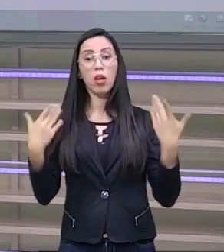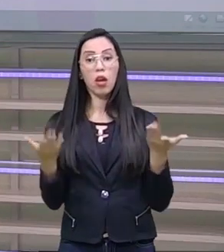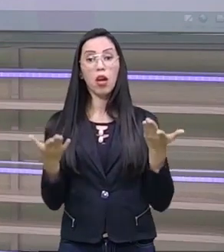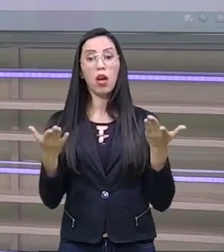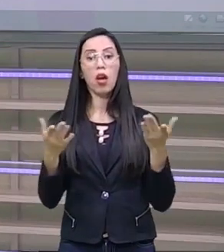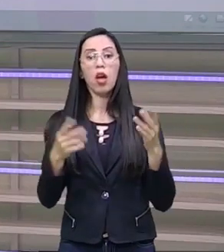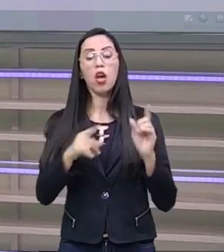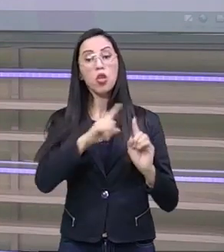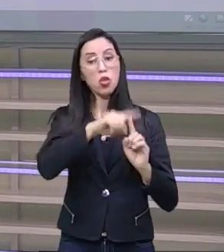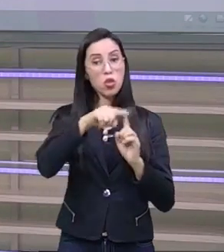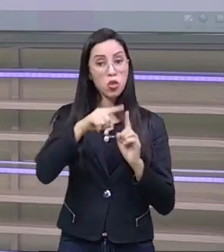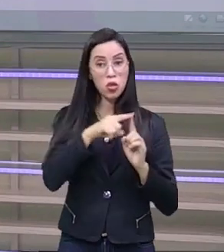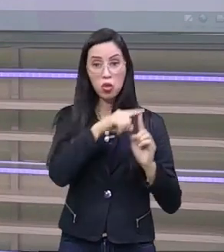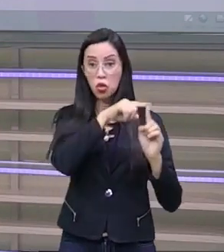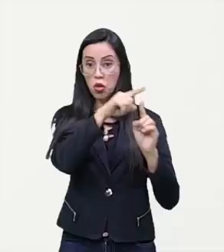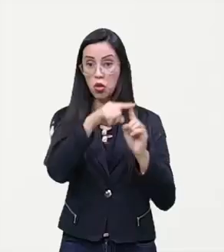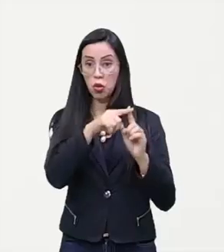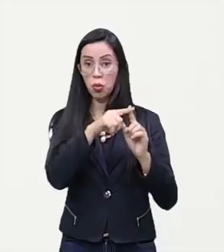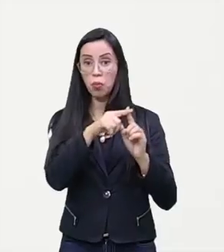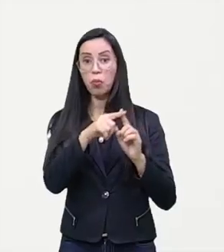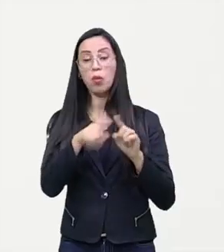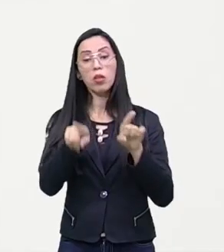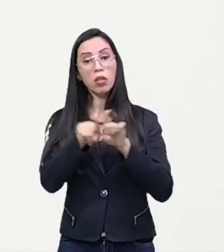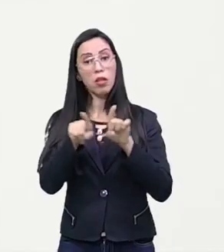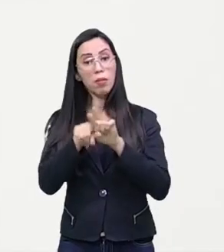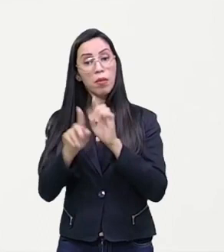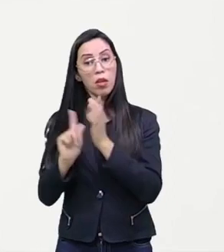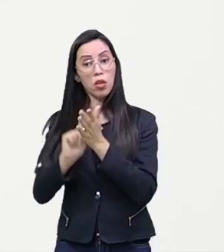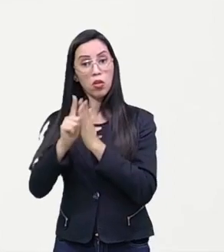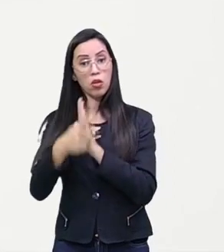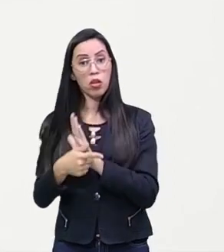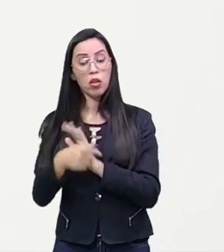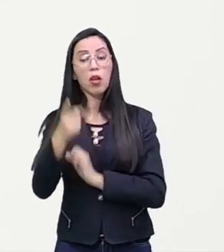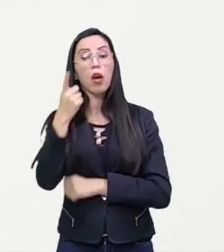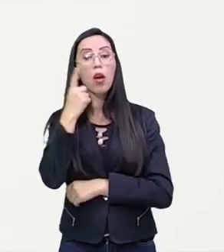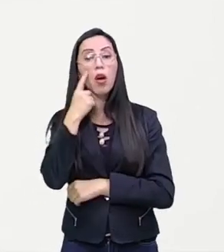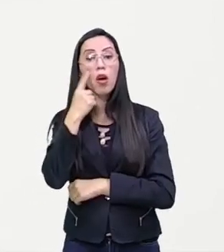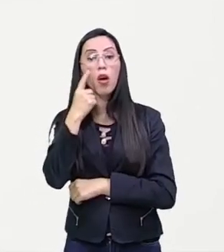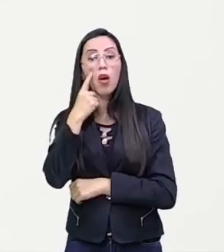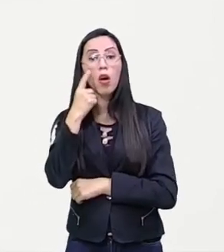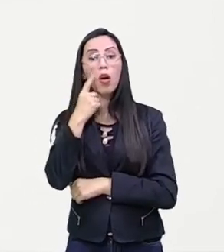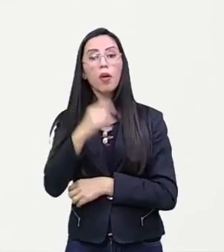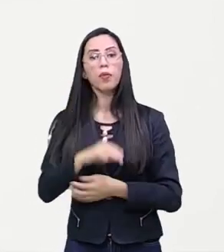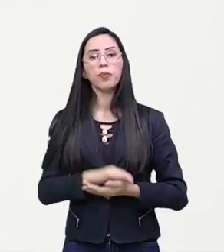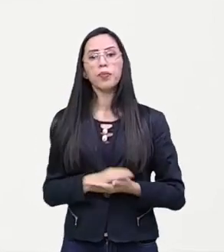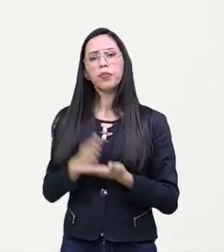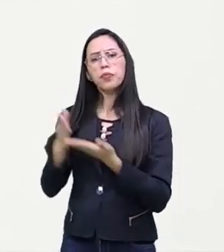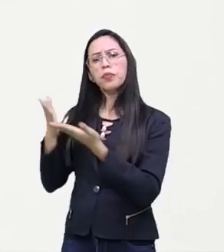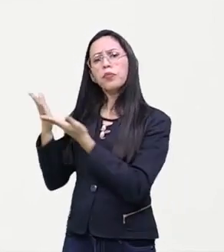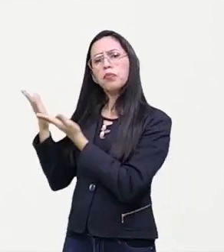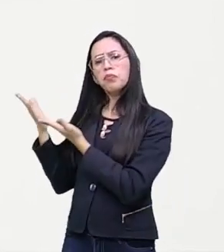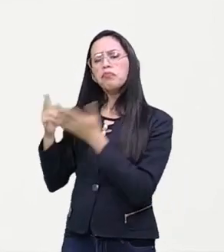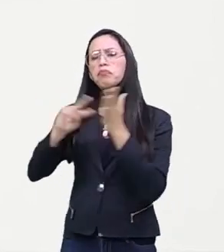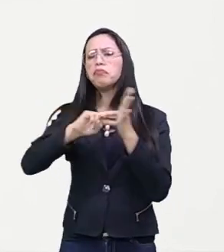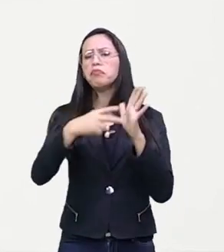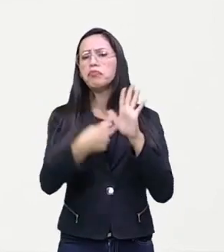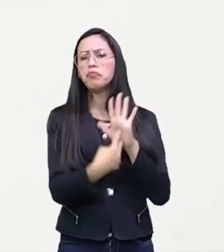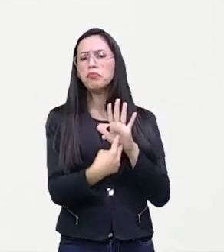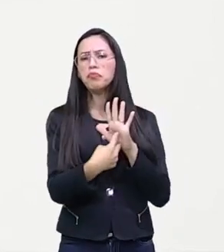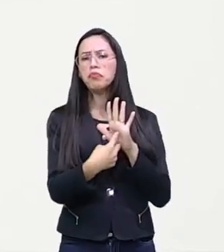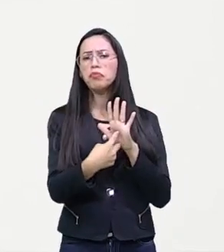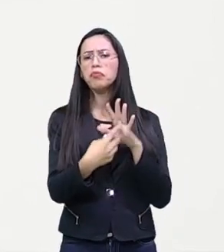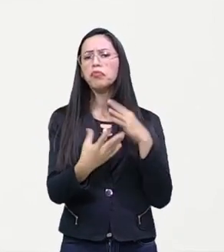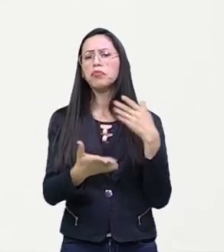e de gêneros. Vamos observar aqui na leitura? Tipologia textual. Qual é o significado,